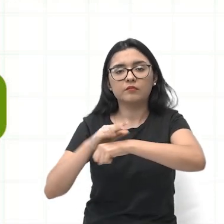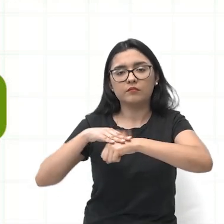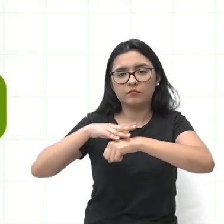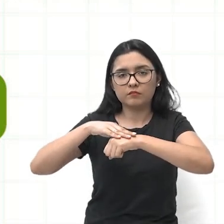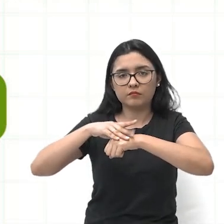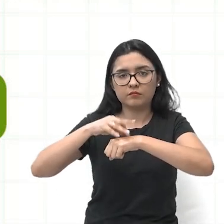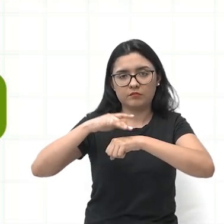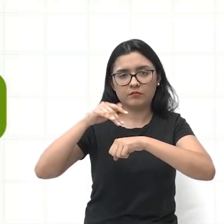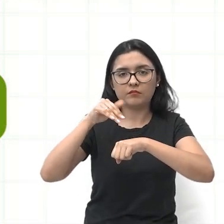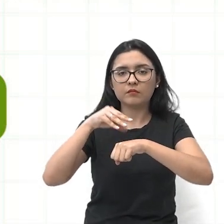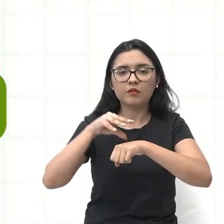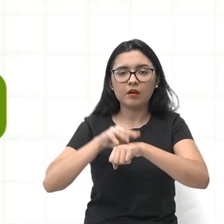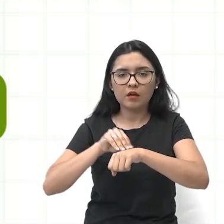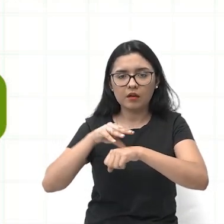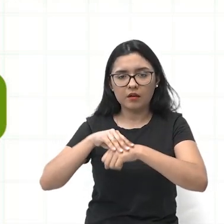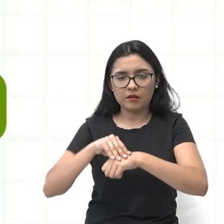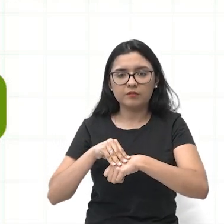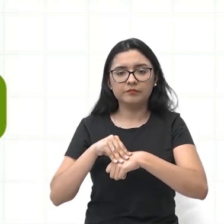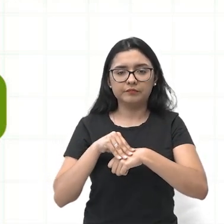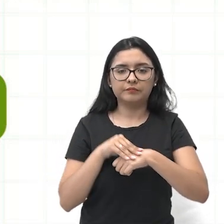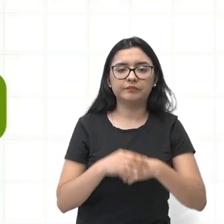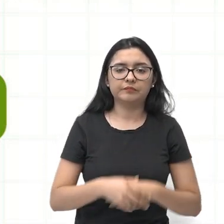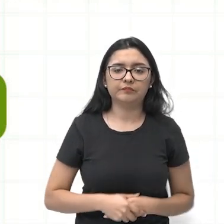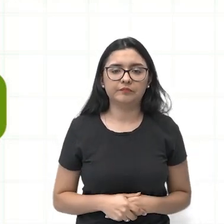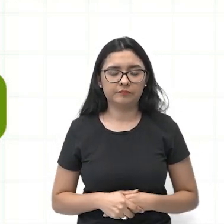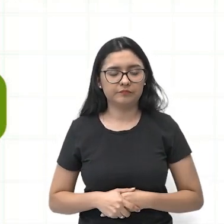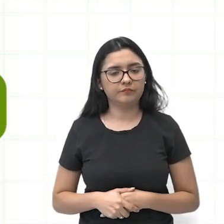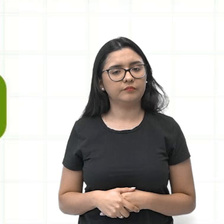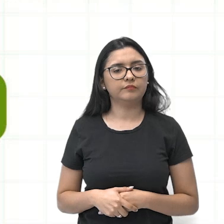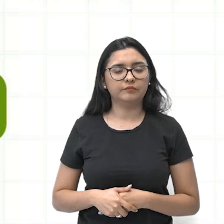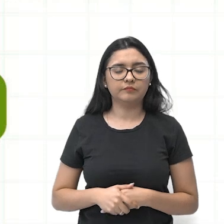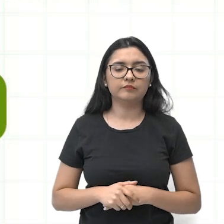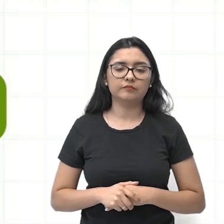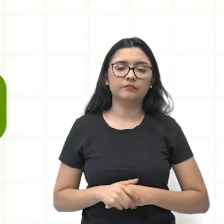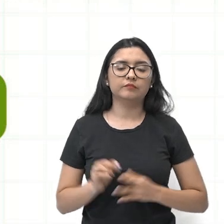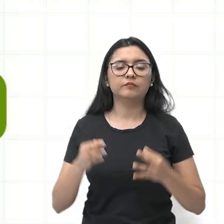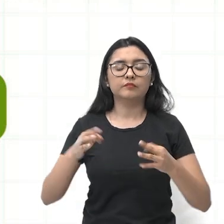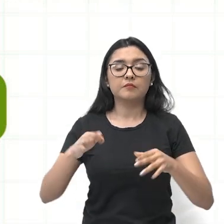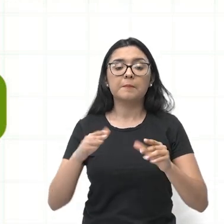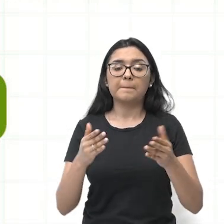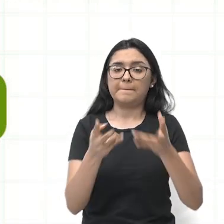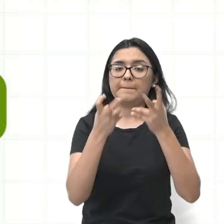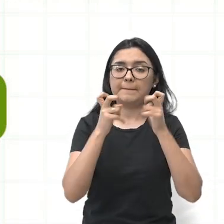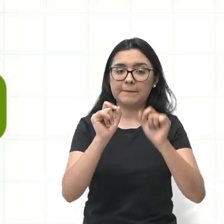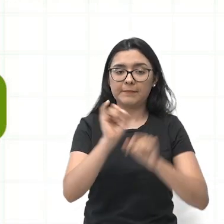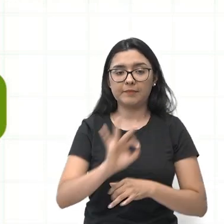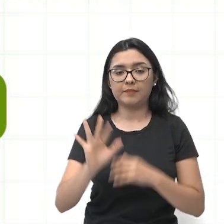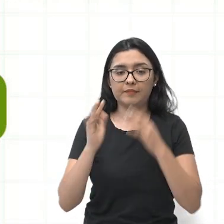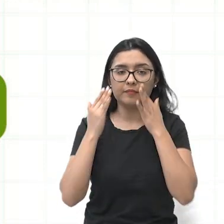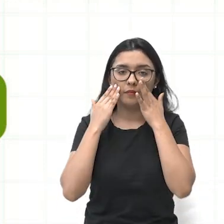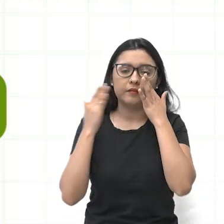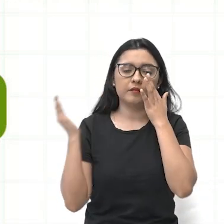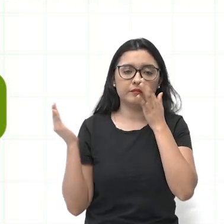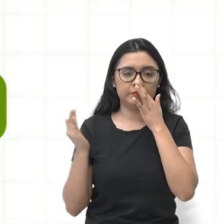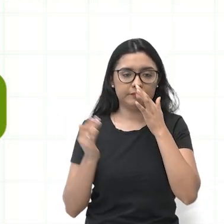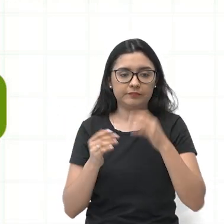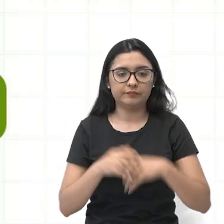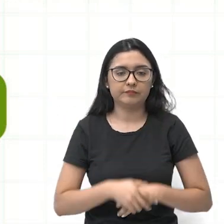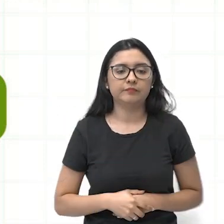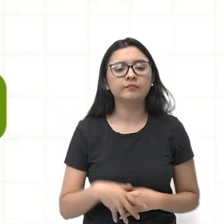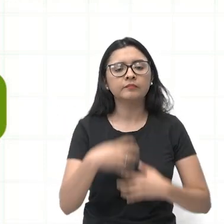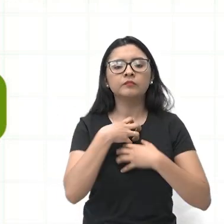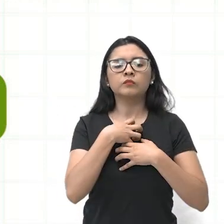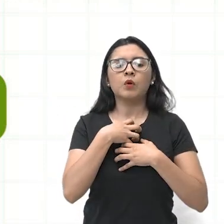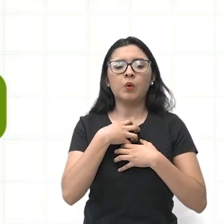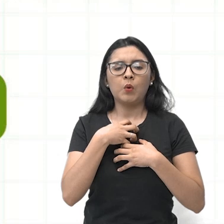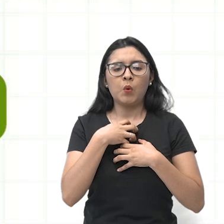da recepção dos estímulos táteis, certo? Então, observe aqui na imagem. Ó,